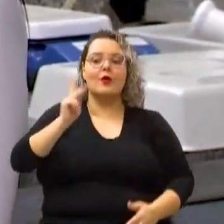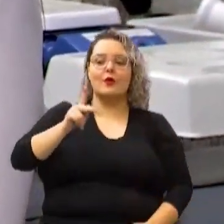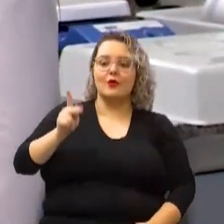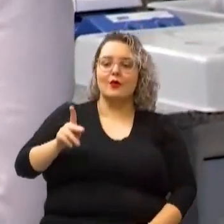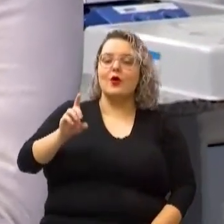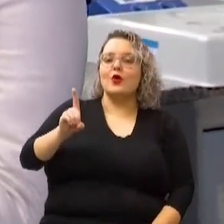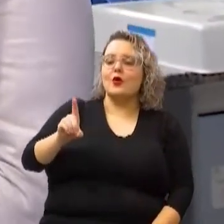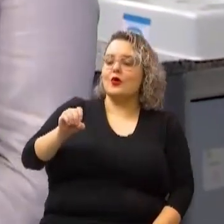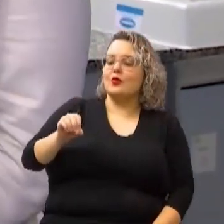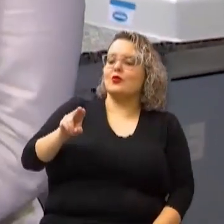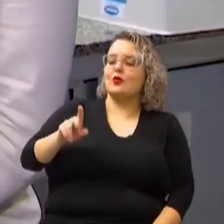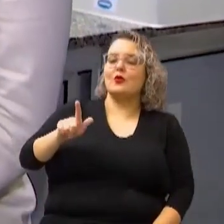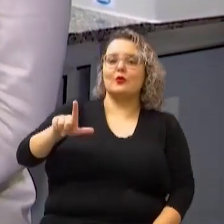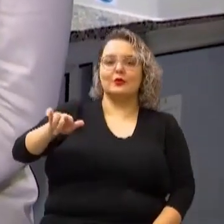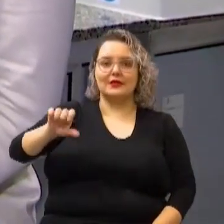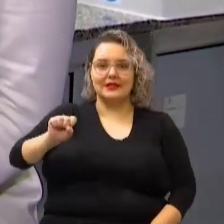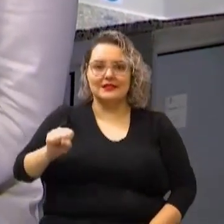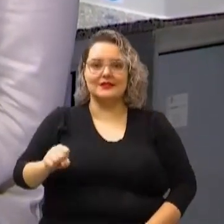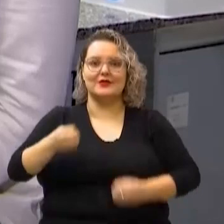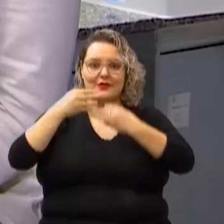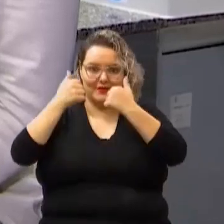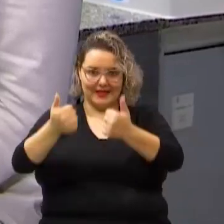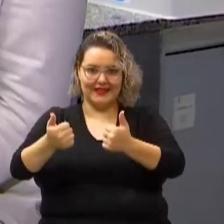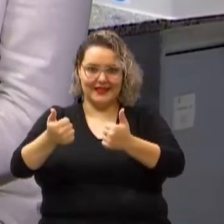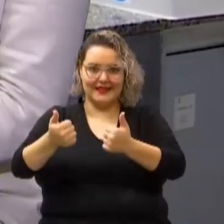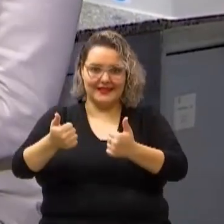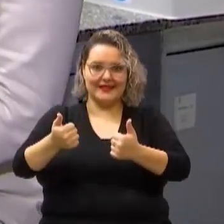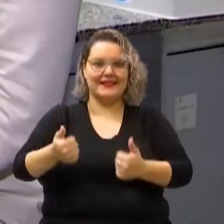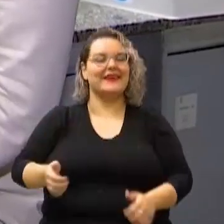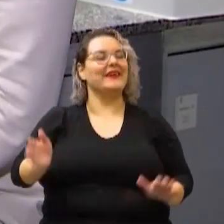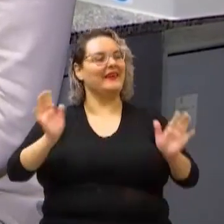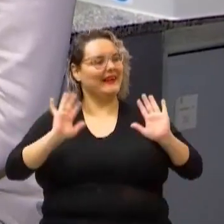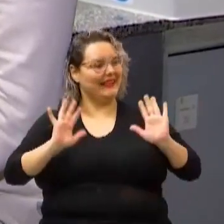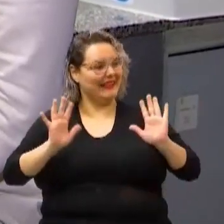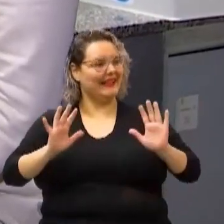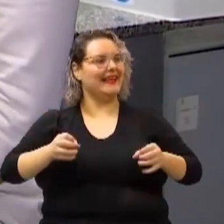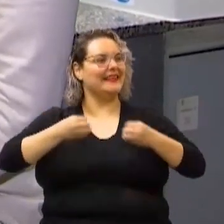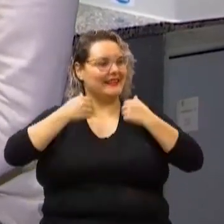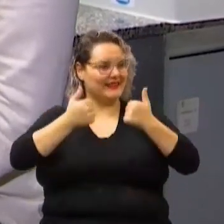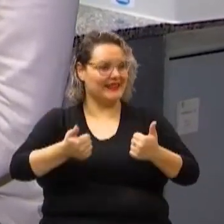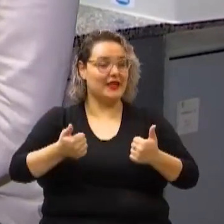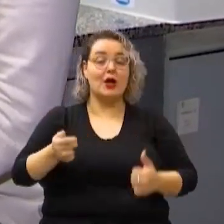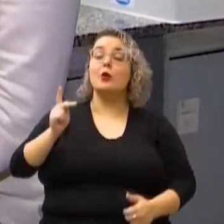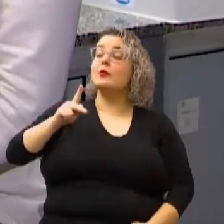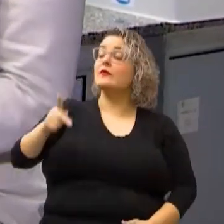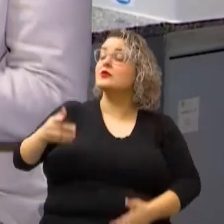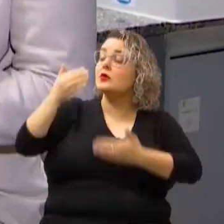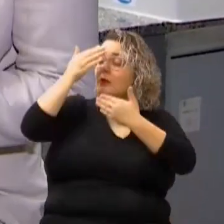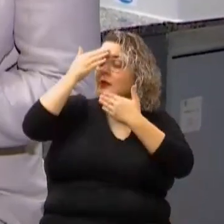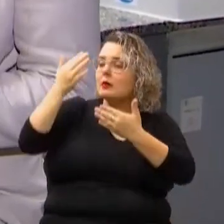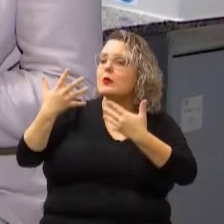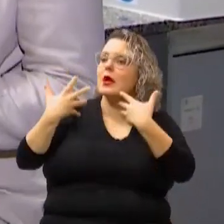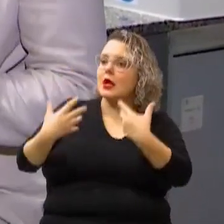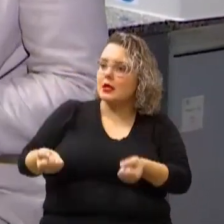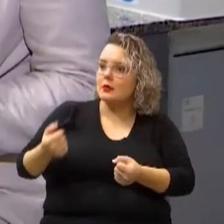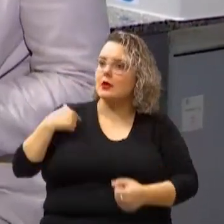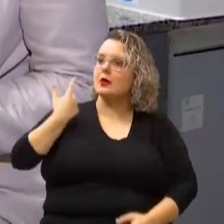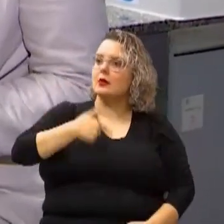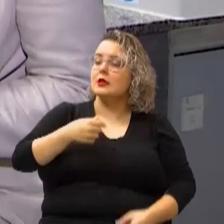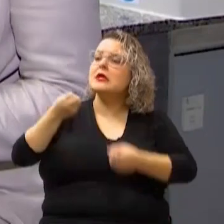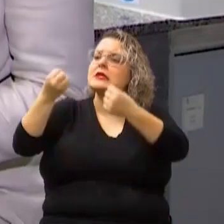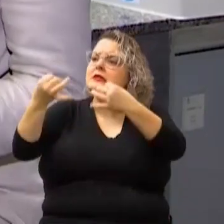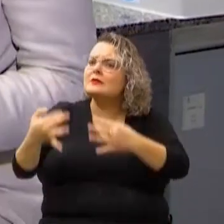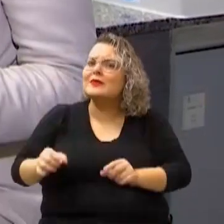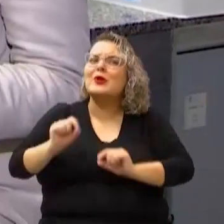com o professor Douglas, tudo bem? Tudo bem, Ana. Professor, muito obrigada por receber a gente. Explica aqui para o pessoal